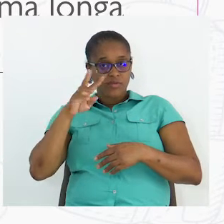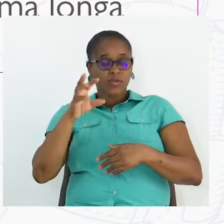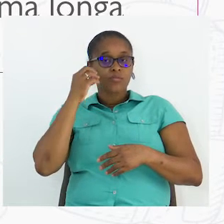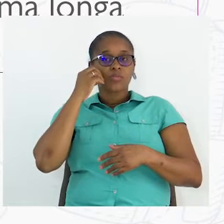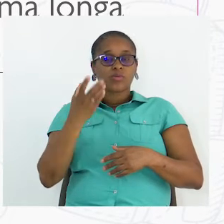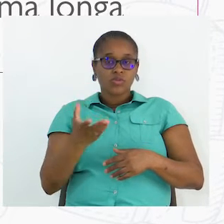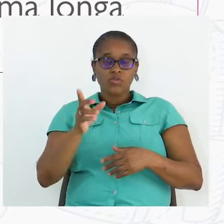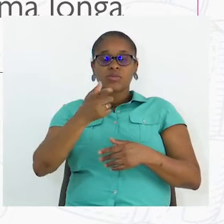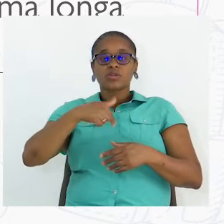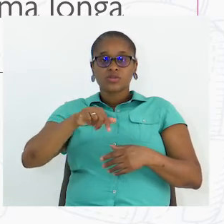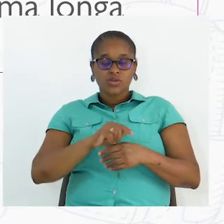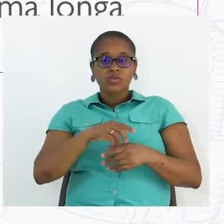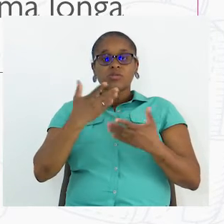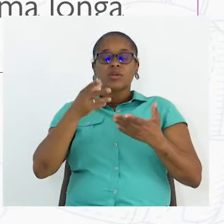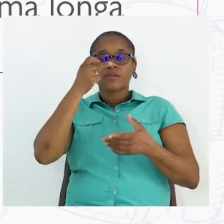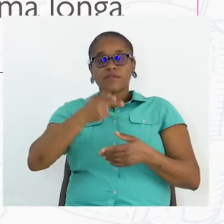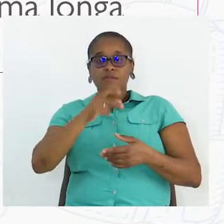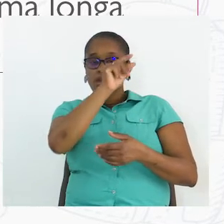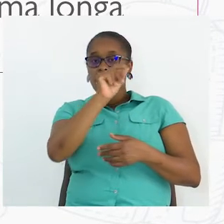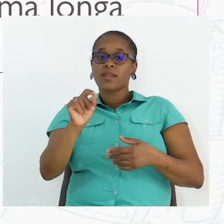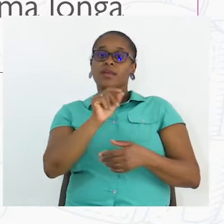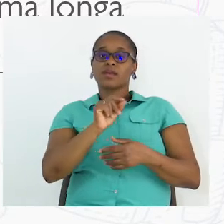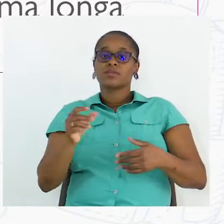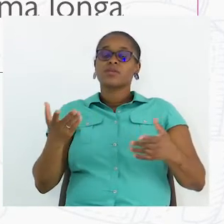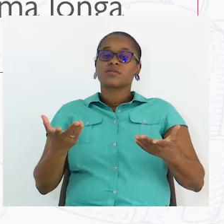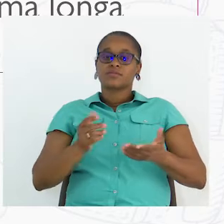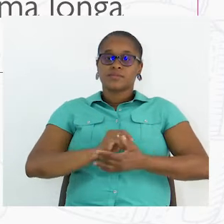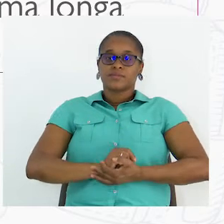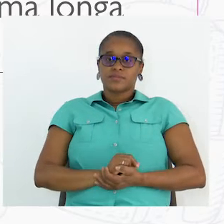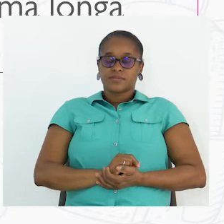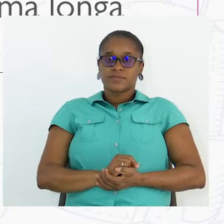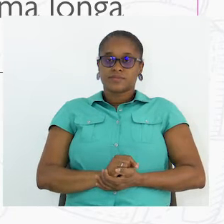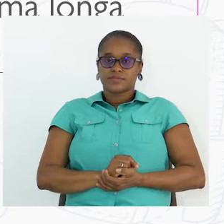é que fica a associação.